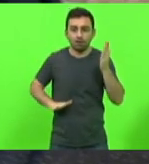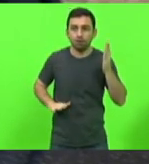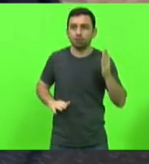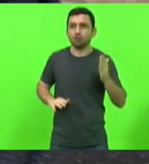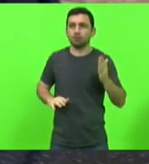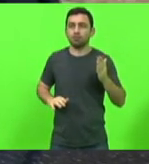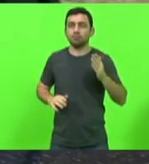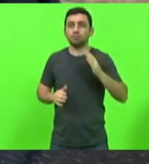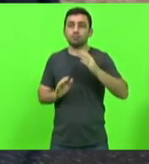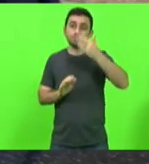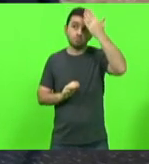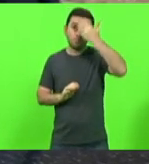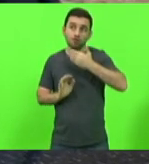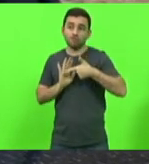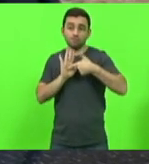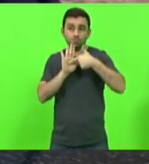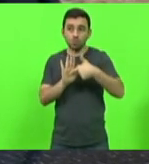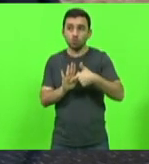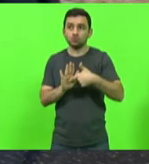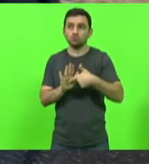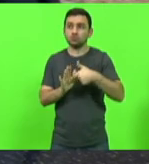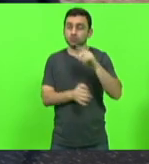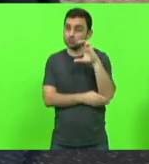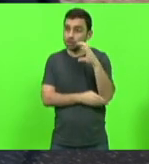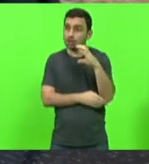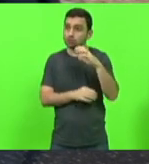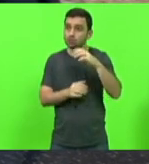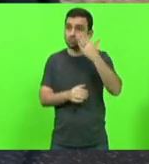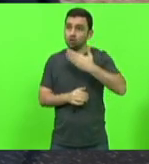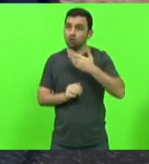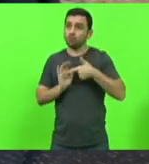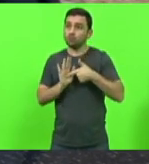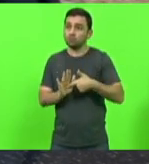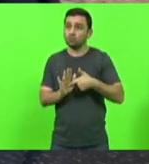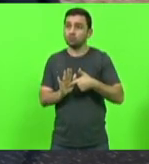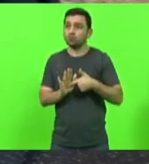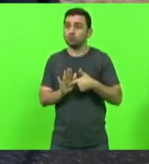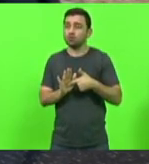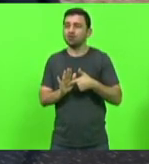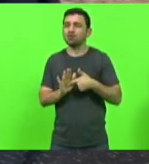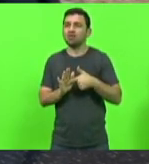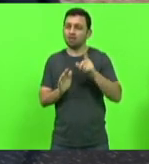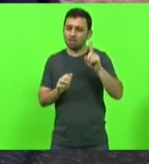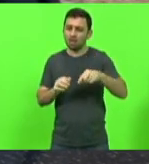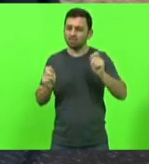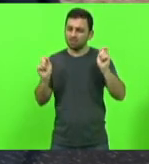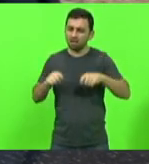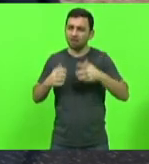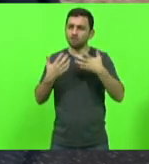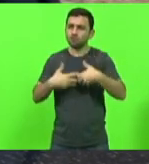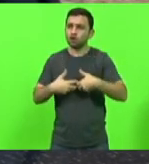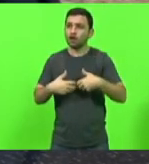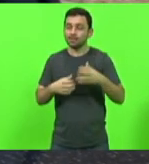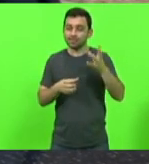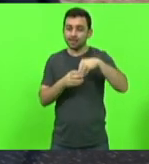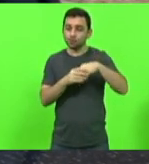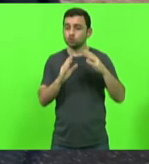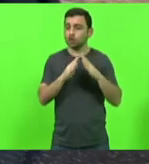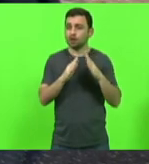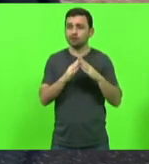comprovadamente, cientificamente comprovadas, que são funcionais. E o homeschooling é uma delas.